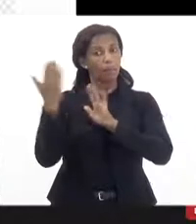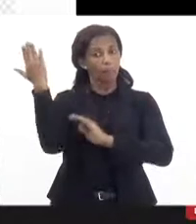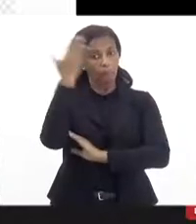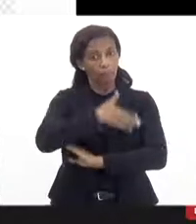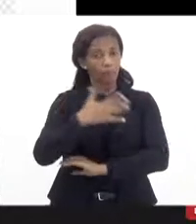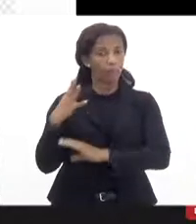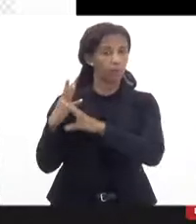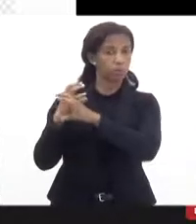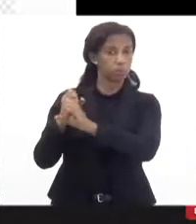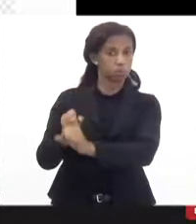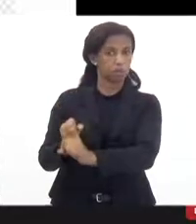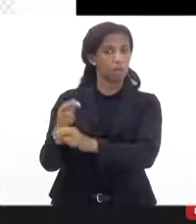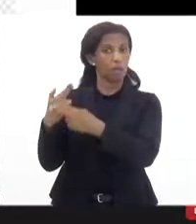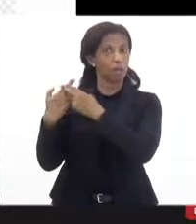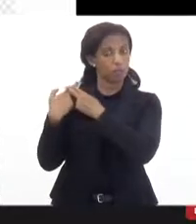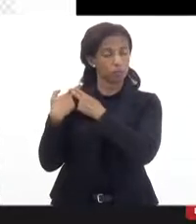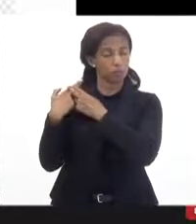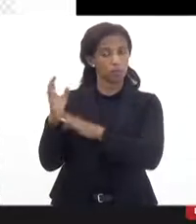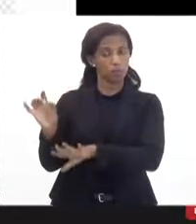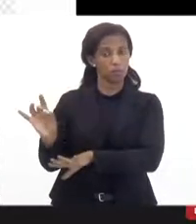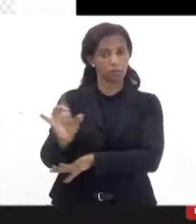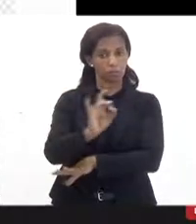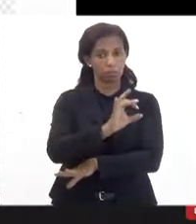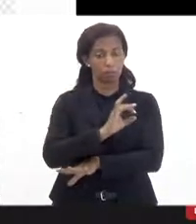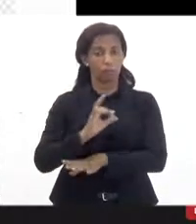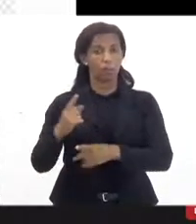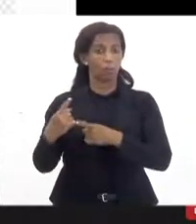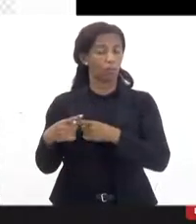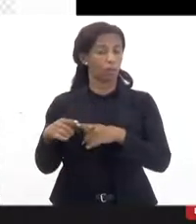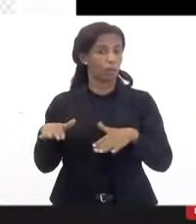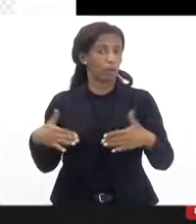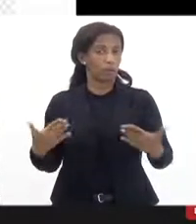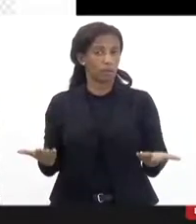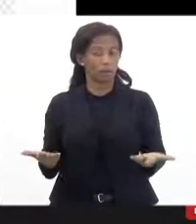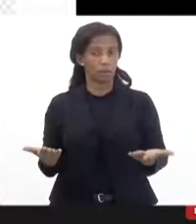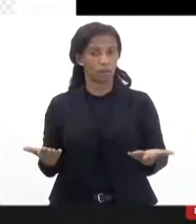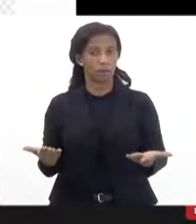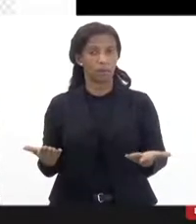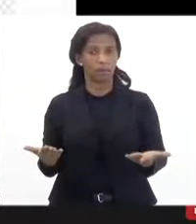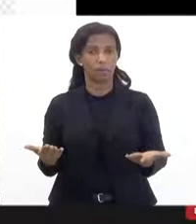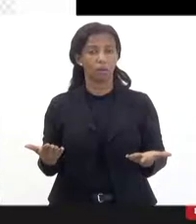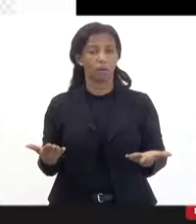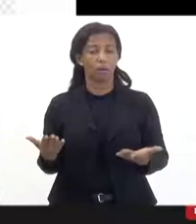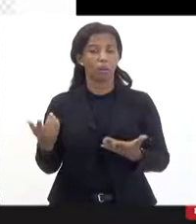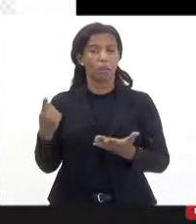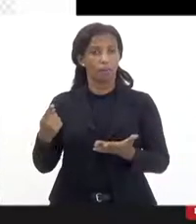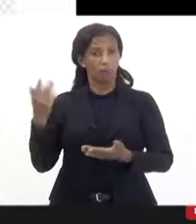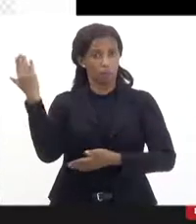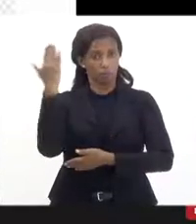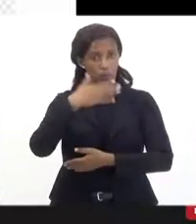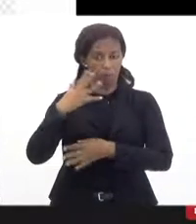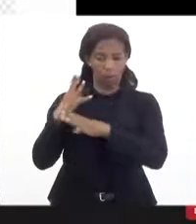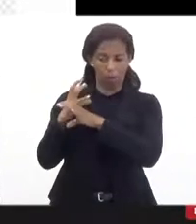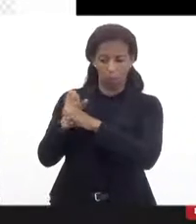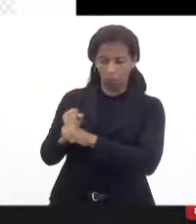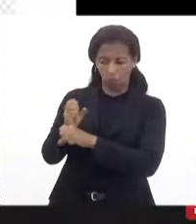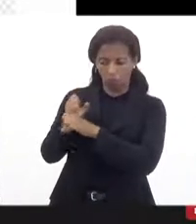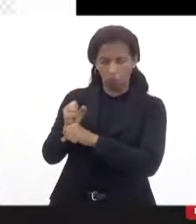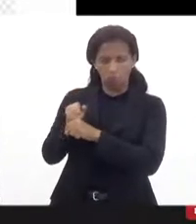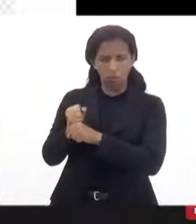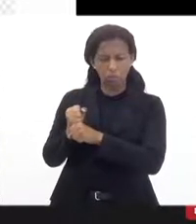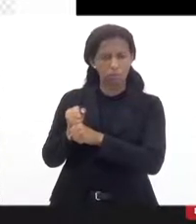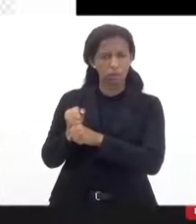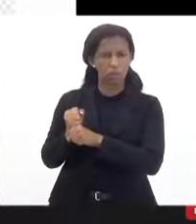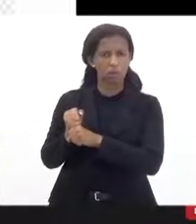E responsabilização, porque até então, para fins até de prestação de contas, a gente não sabe em que